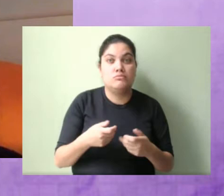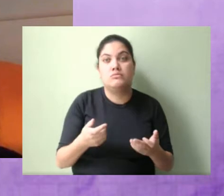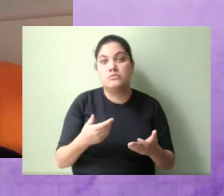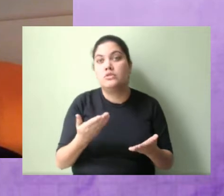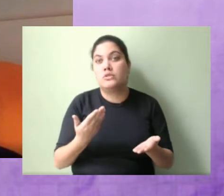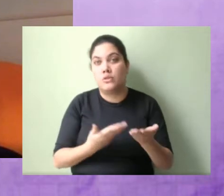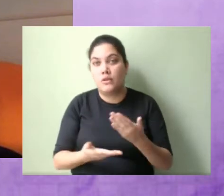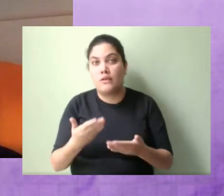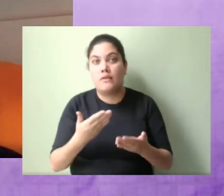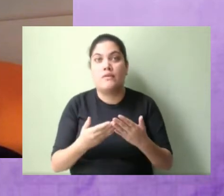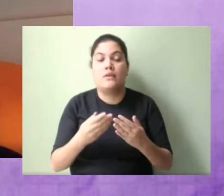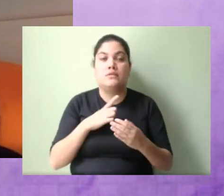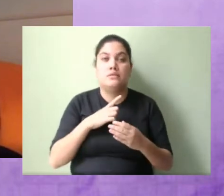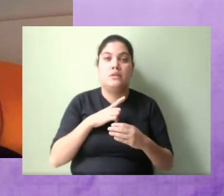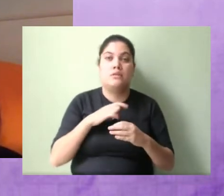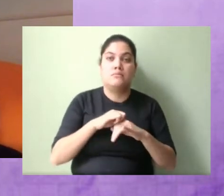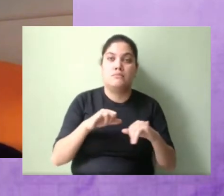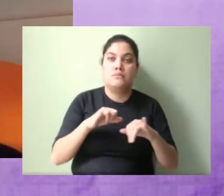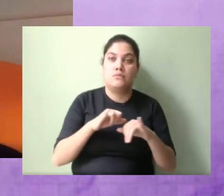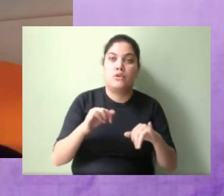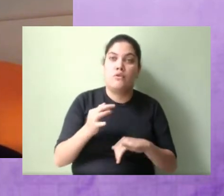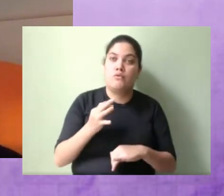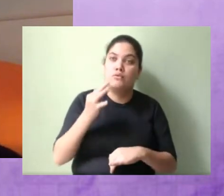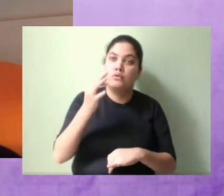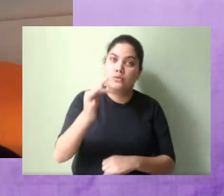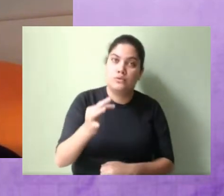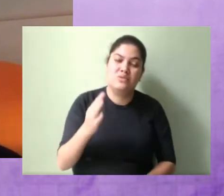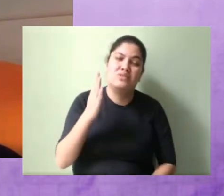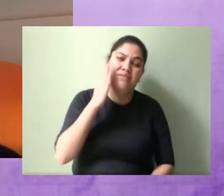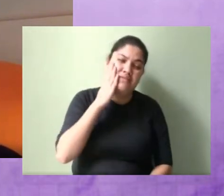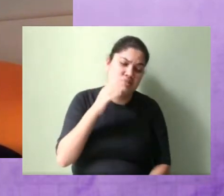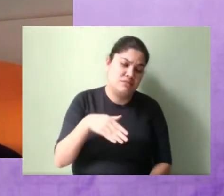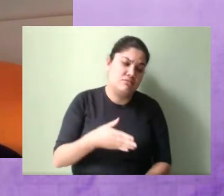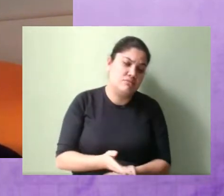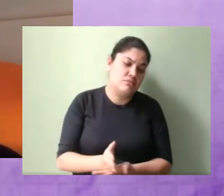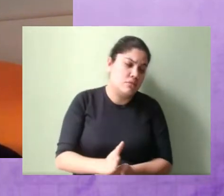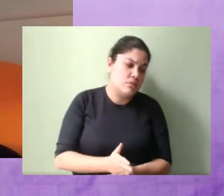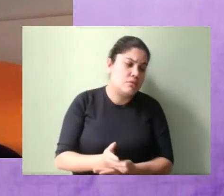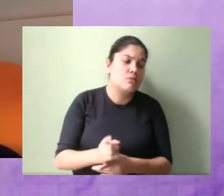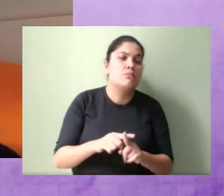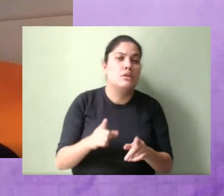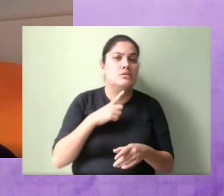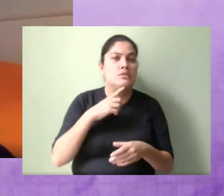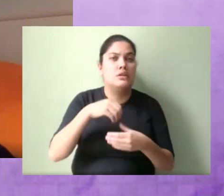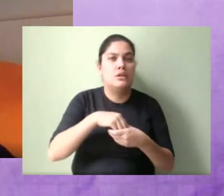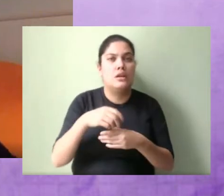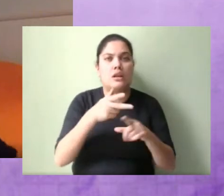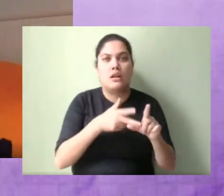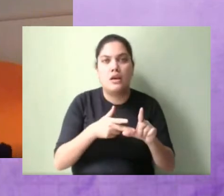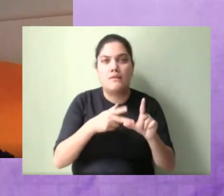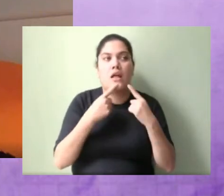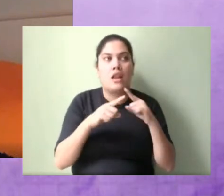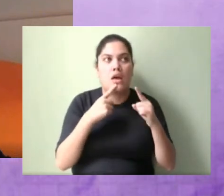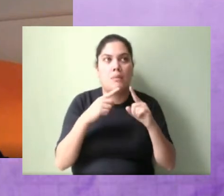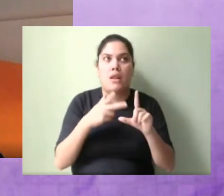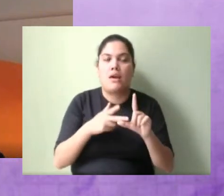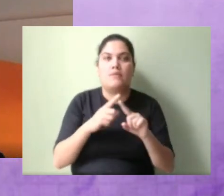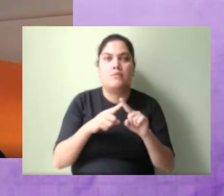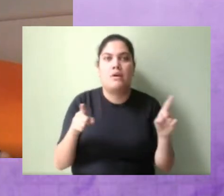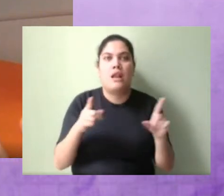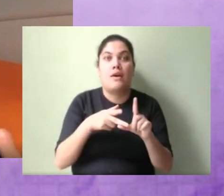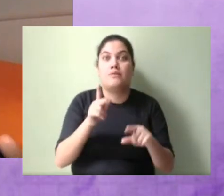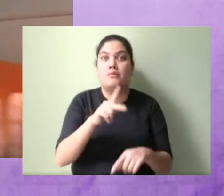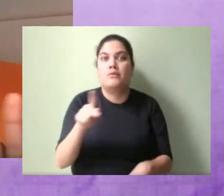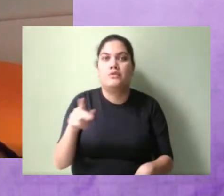esse espaço, né, entre vocês são cabeça aberta, vocês querem falar de igual para igual. Então, acho que... vocês me chamaram de nova, né? Tô